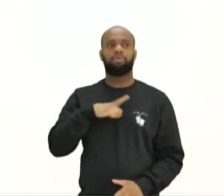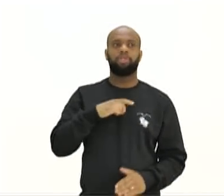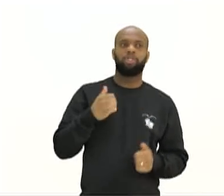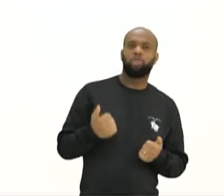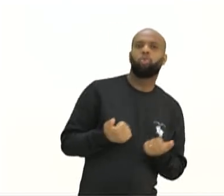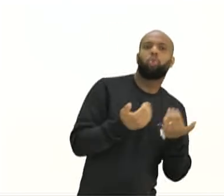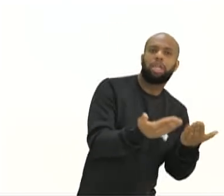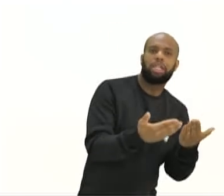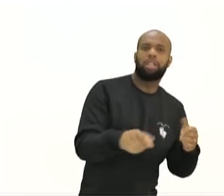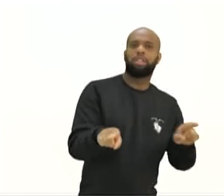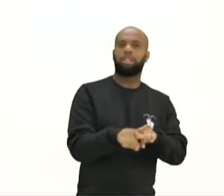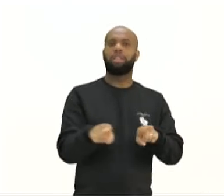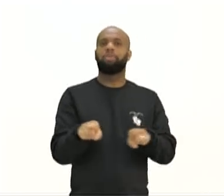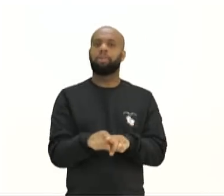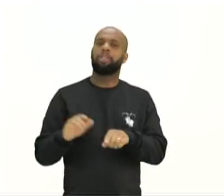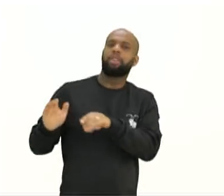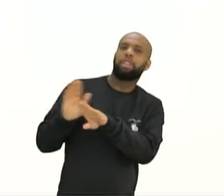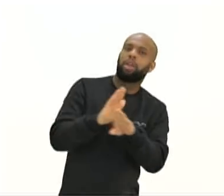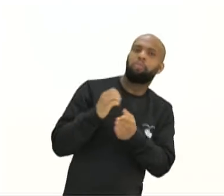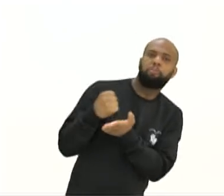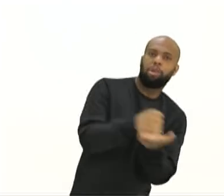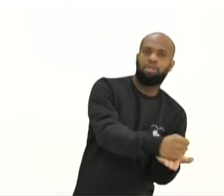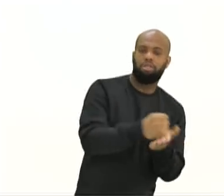doação, caridade,